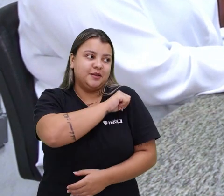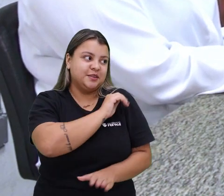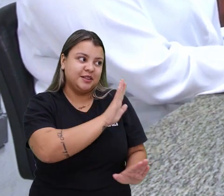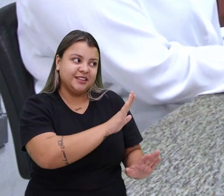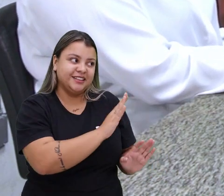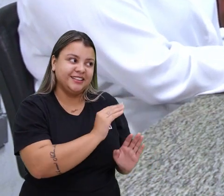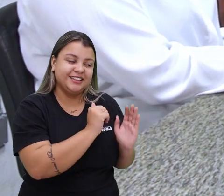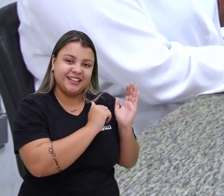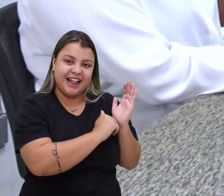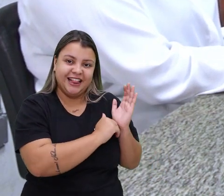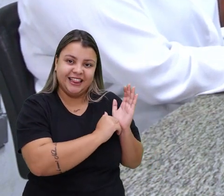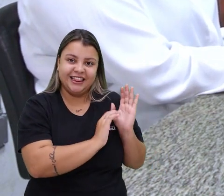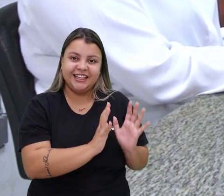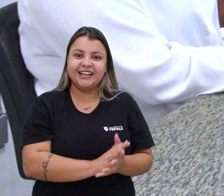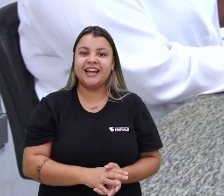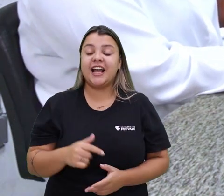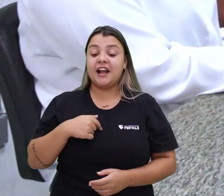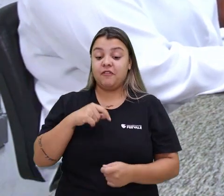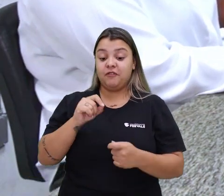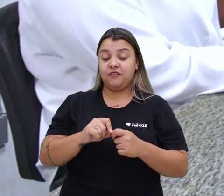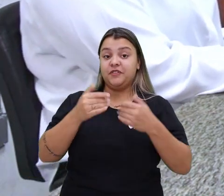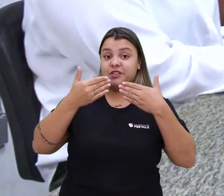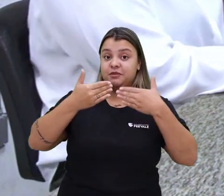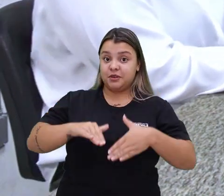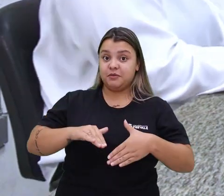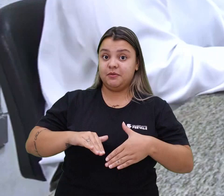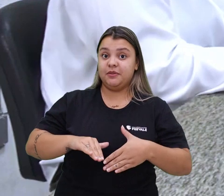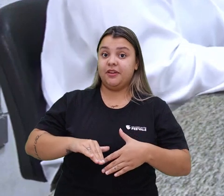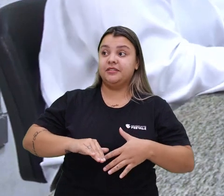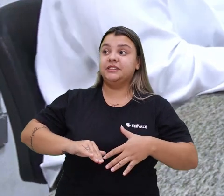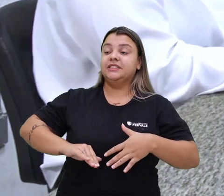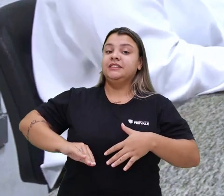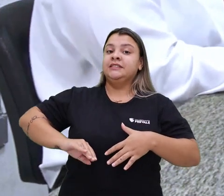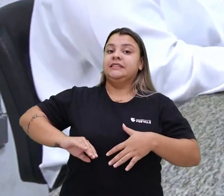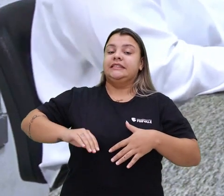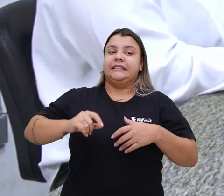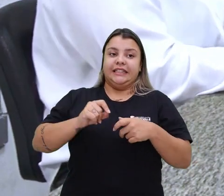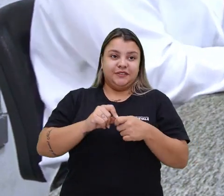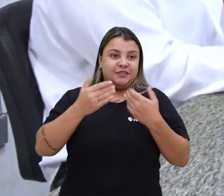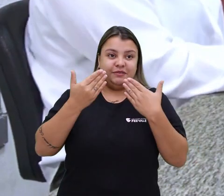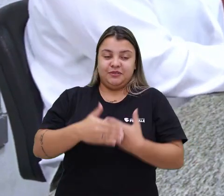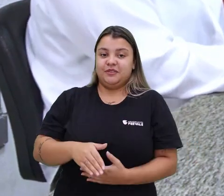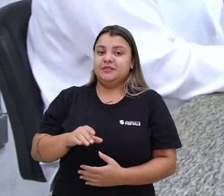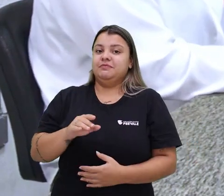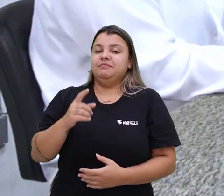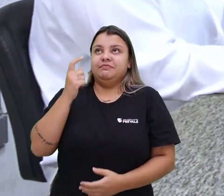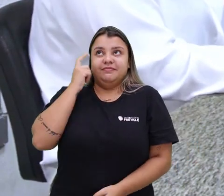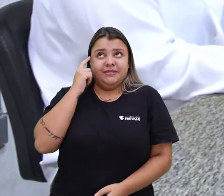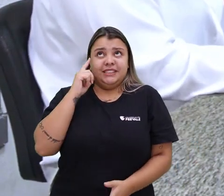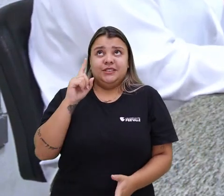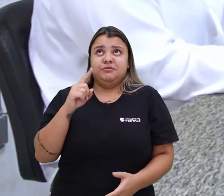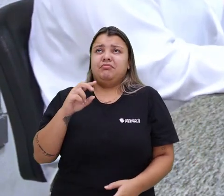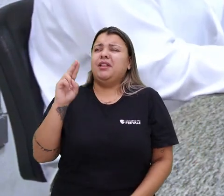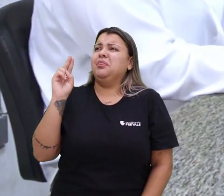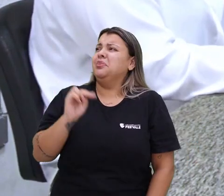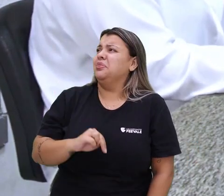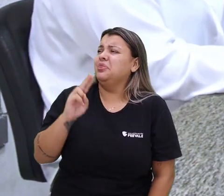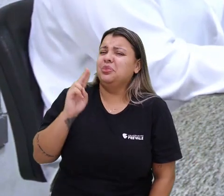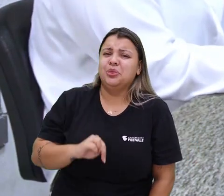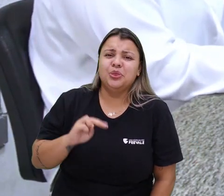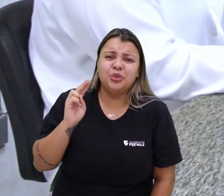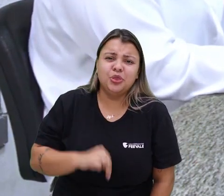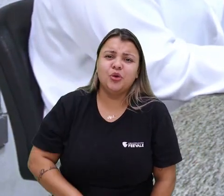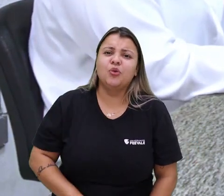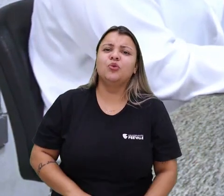isso assim eu fiz uma prova para não eles estão aqui eu fiz uma prova assim pensando assim eu nunca